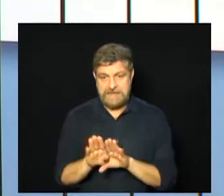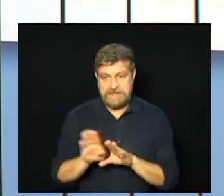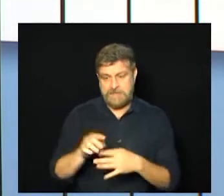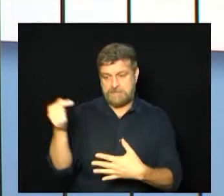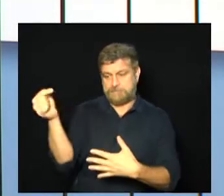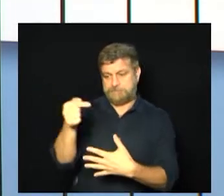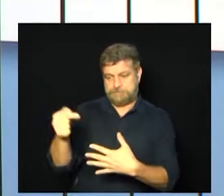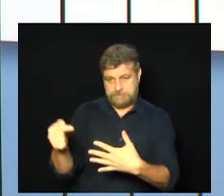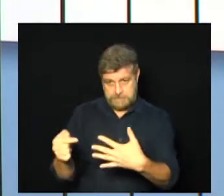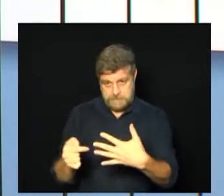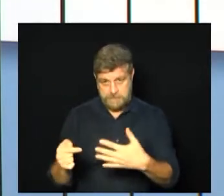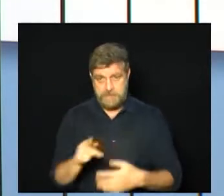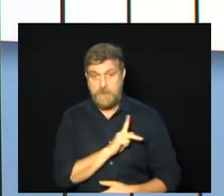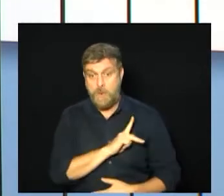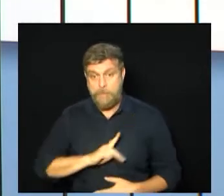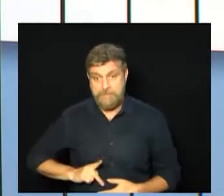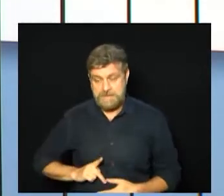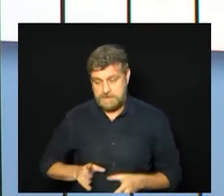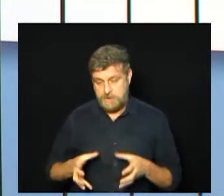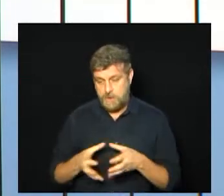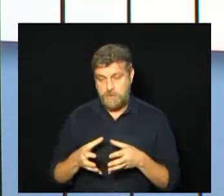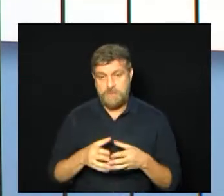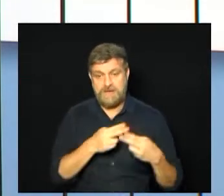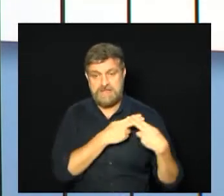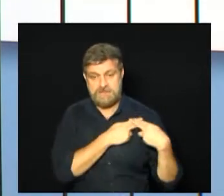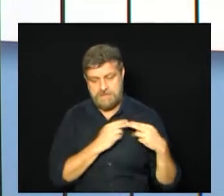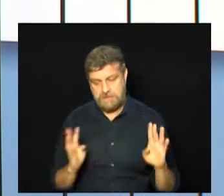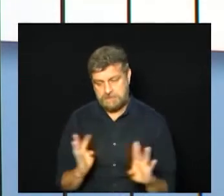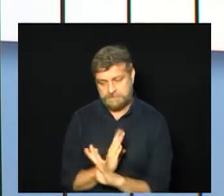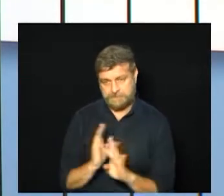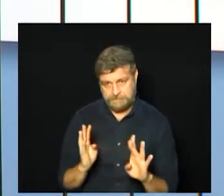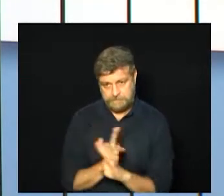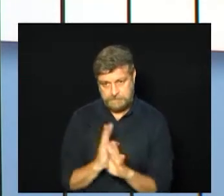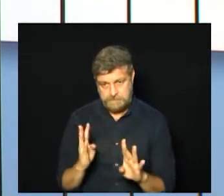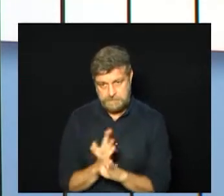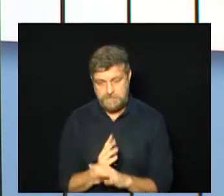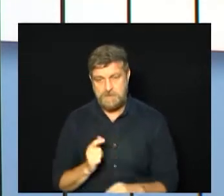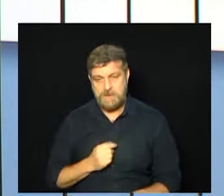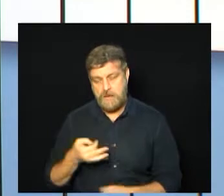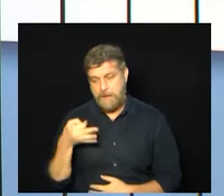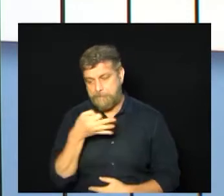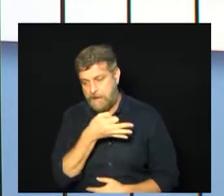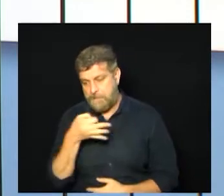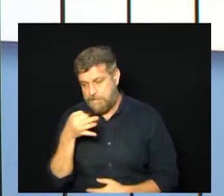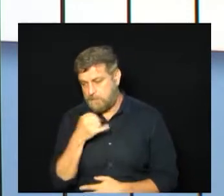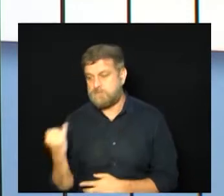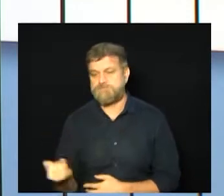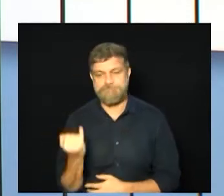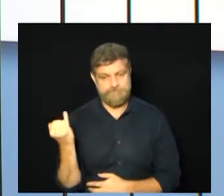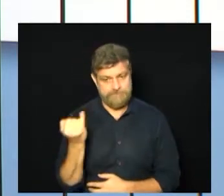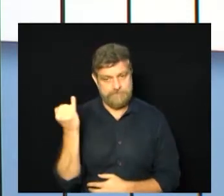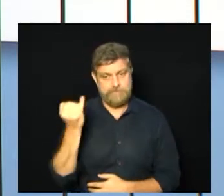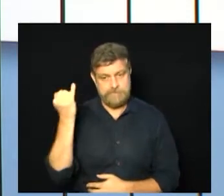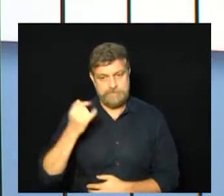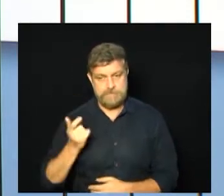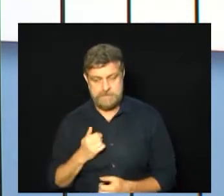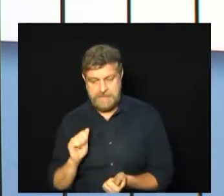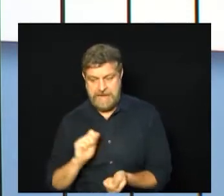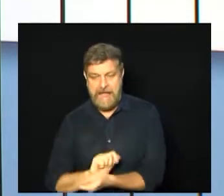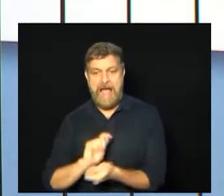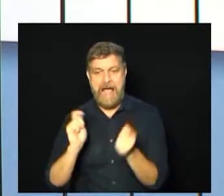esferas. O presidente da Comissão de Política Urbana da Câmara de Campinas falou sobre a importância de adequar